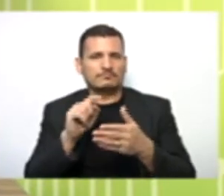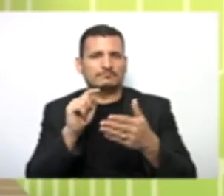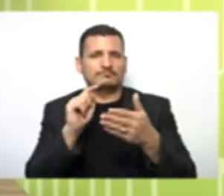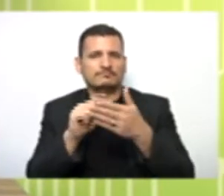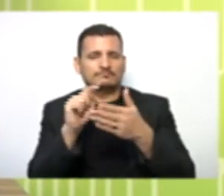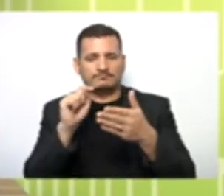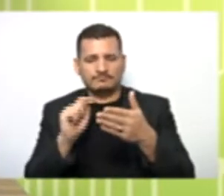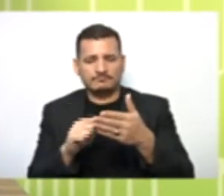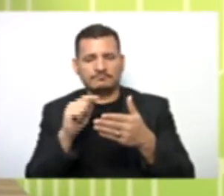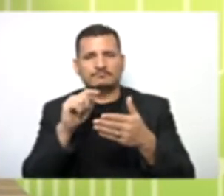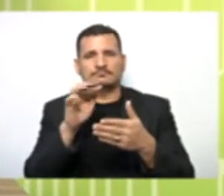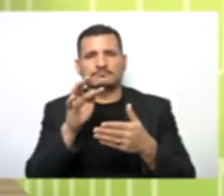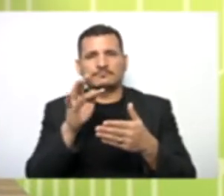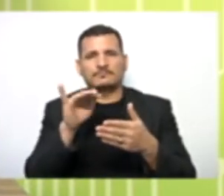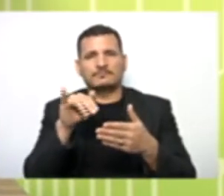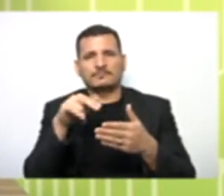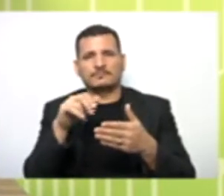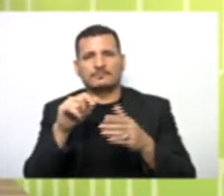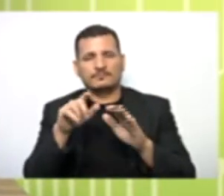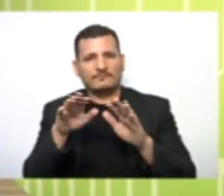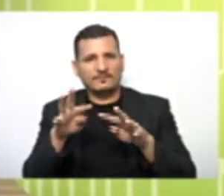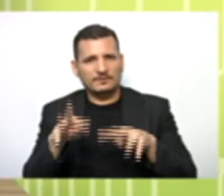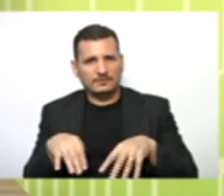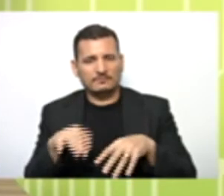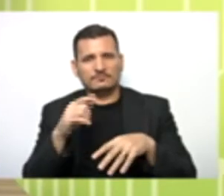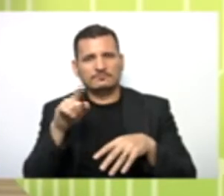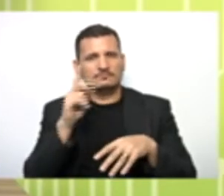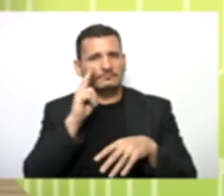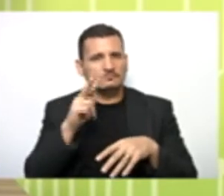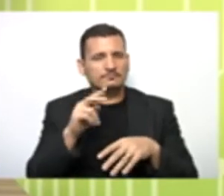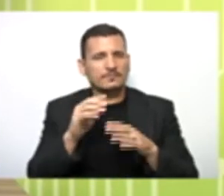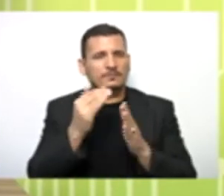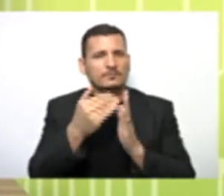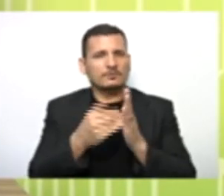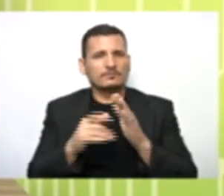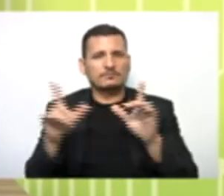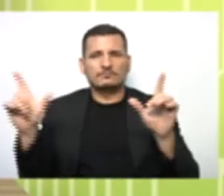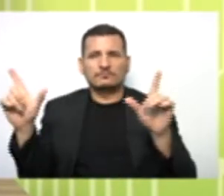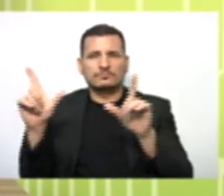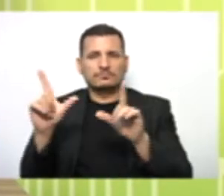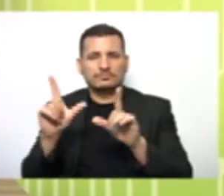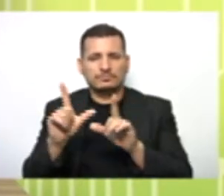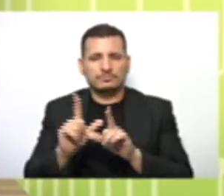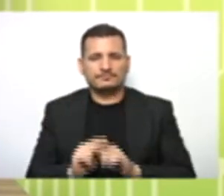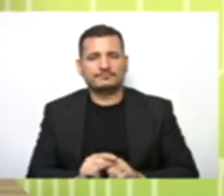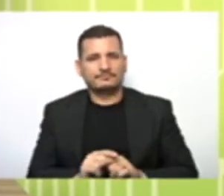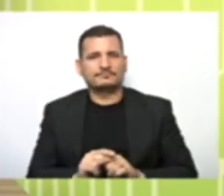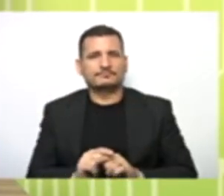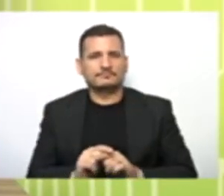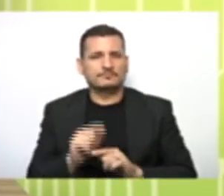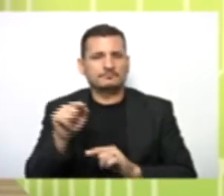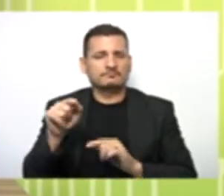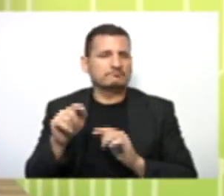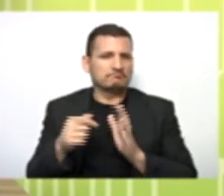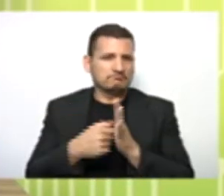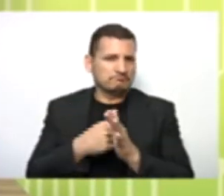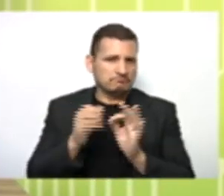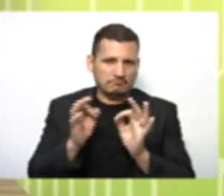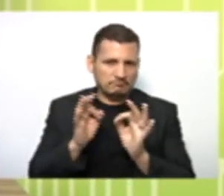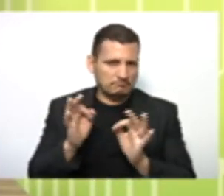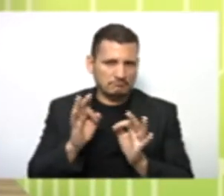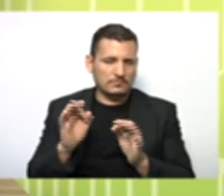clica em finalizar. Quando você fizer isso, você vai ver que o seu programa vai simplesmente fechar, sem verificar nada. Ele não vai perguntar nada e por aí